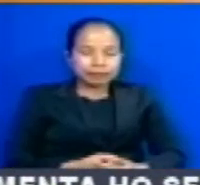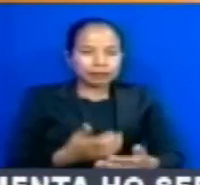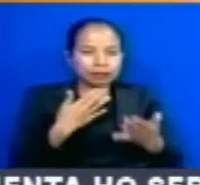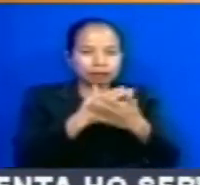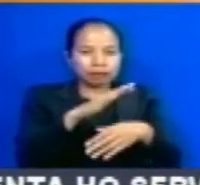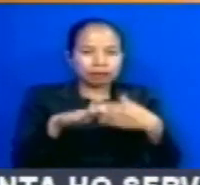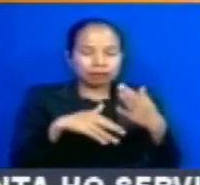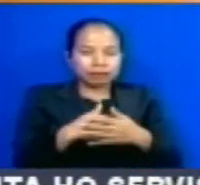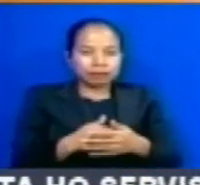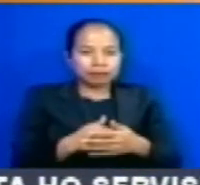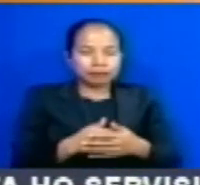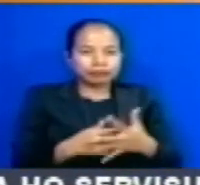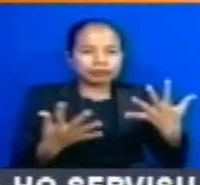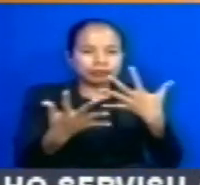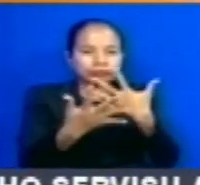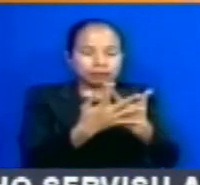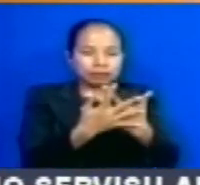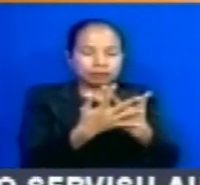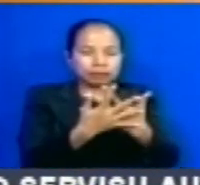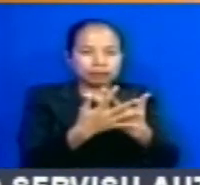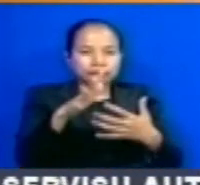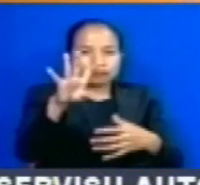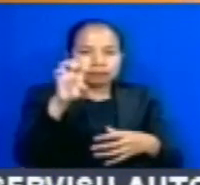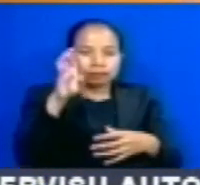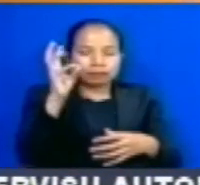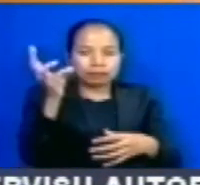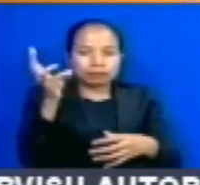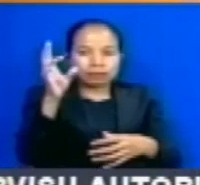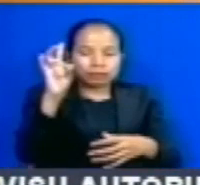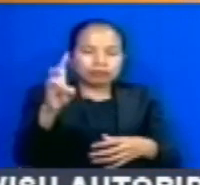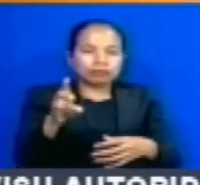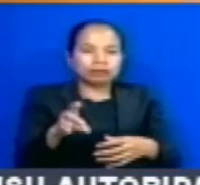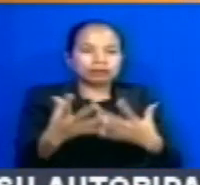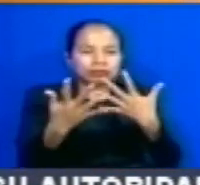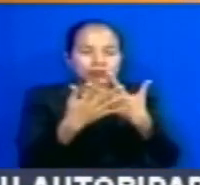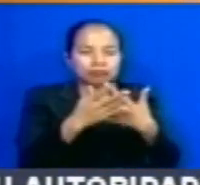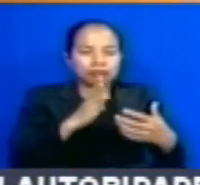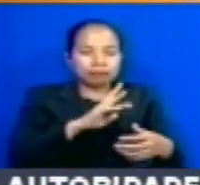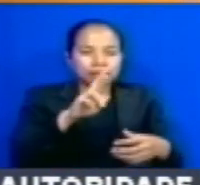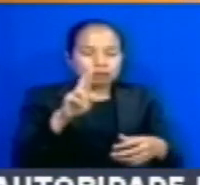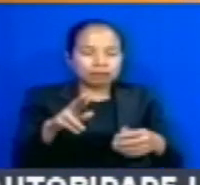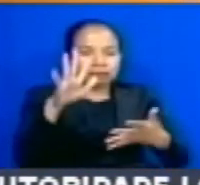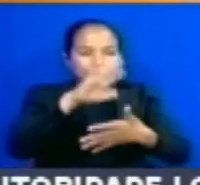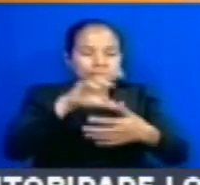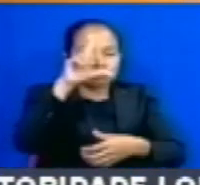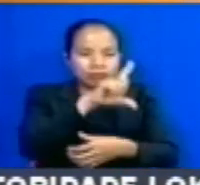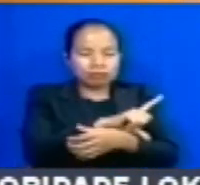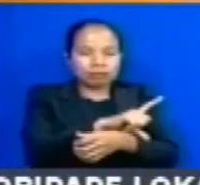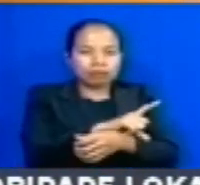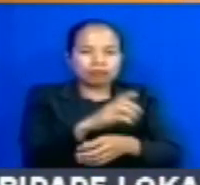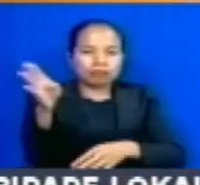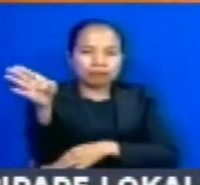Dia telespectadores prisioneros atus hat neng nulu resten de hitu ia prisão becora comemora loron consulta popular ho isar